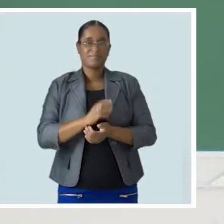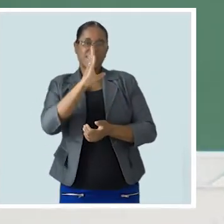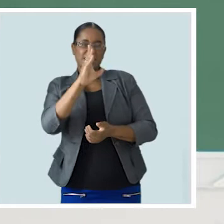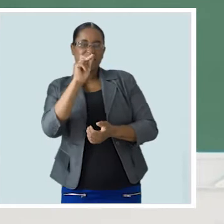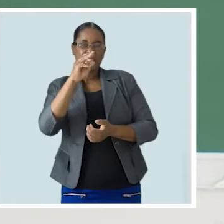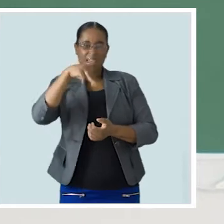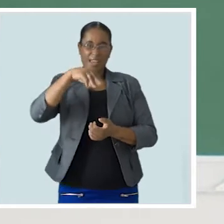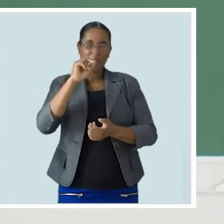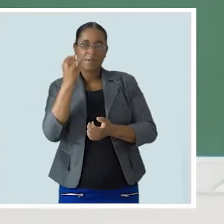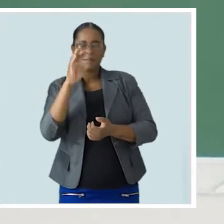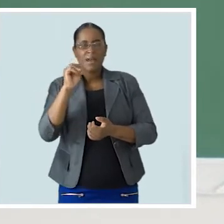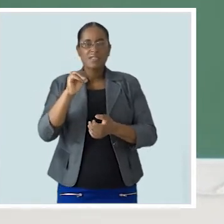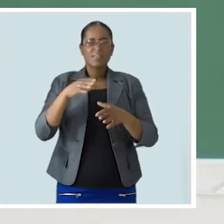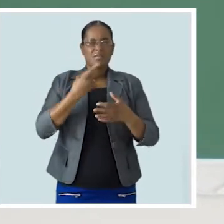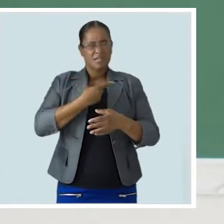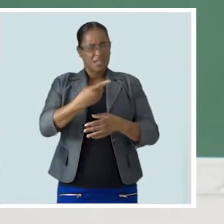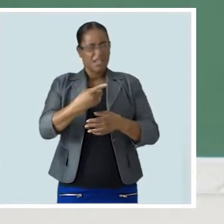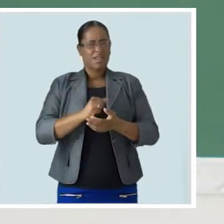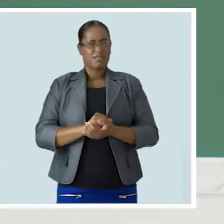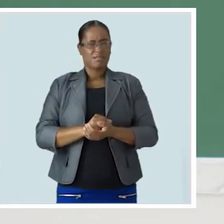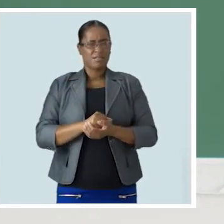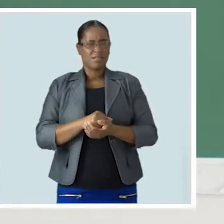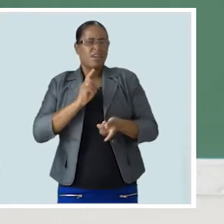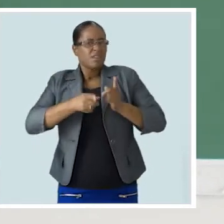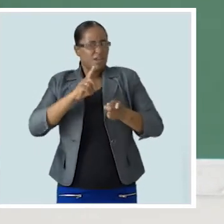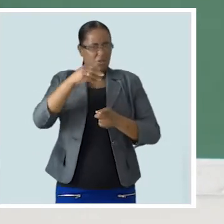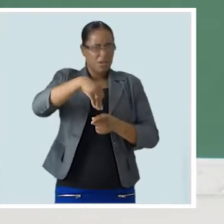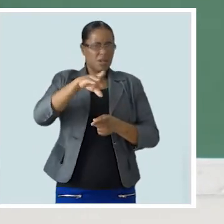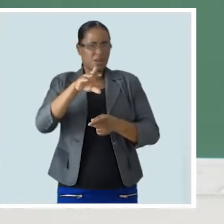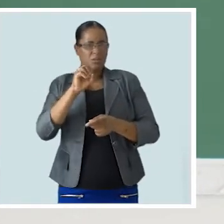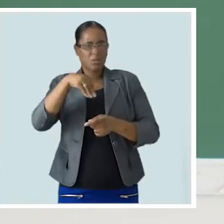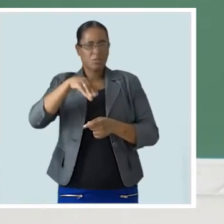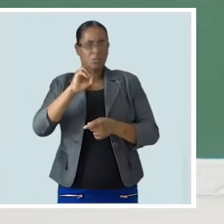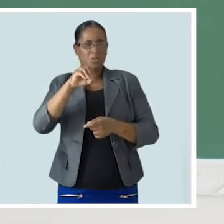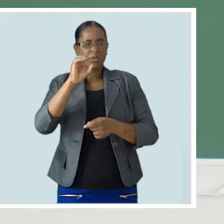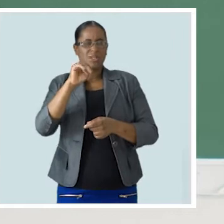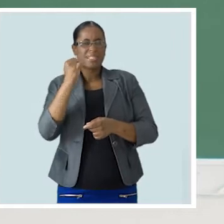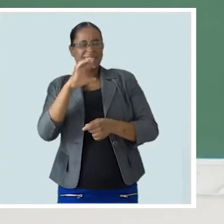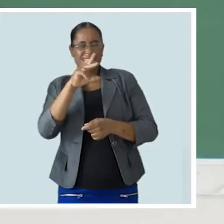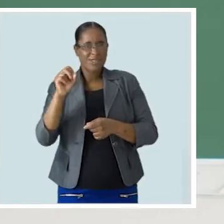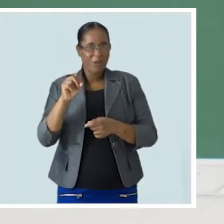Jamais. Será que é uma preposição? Não. Muito bem.